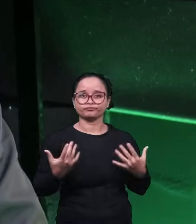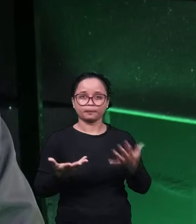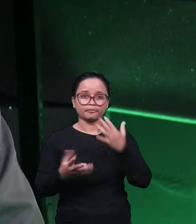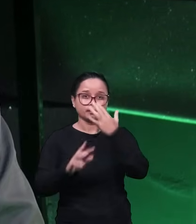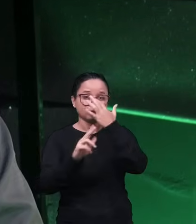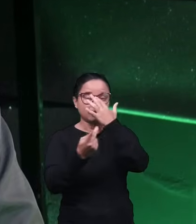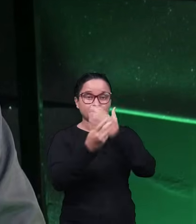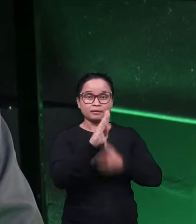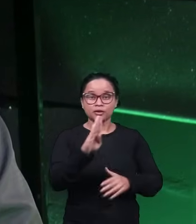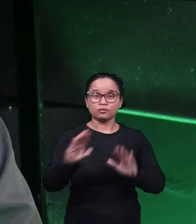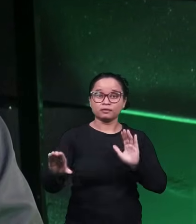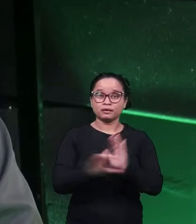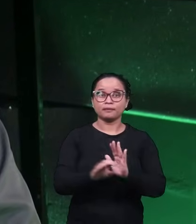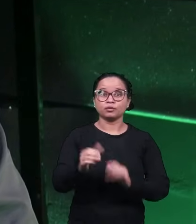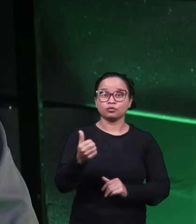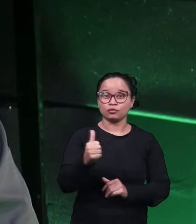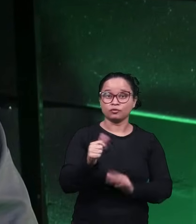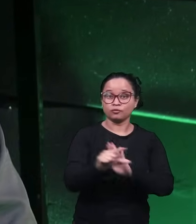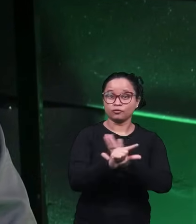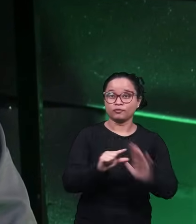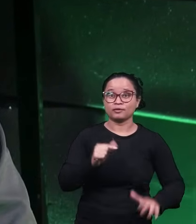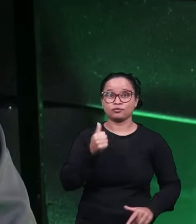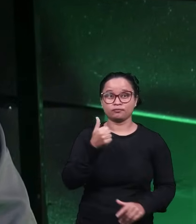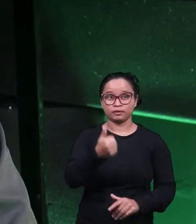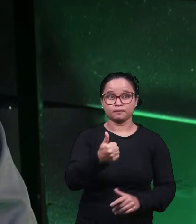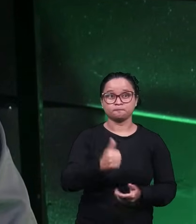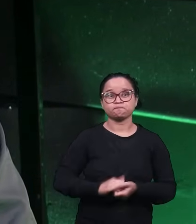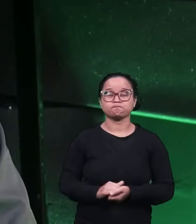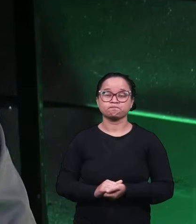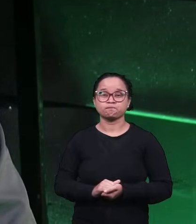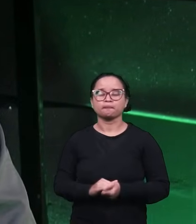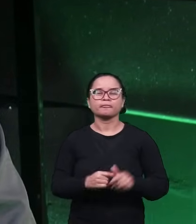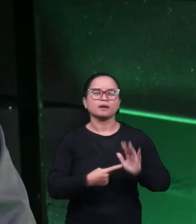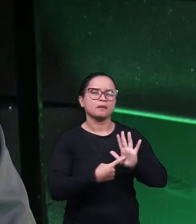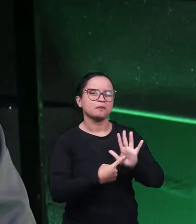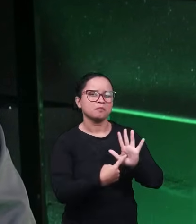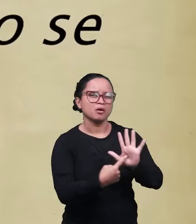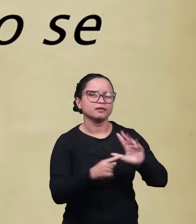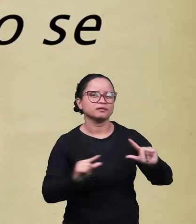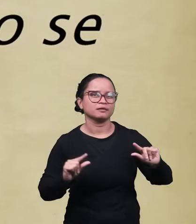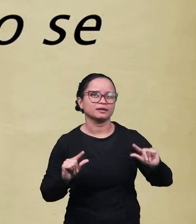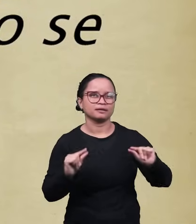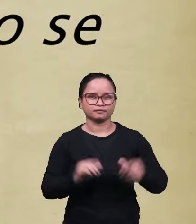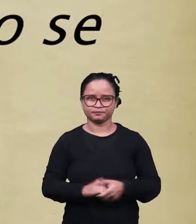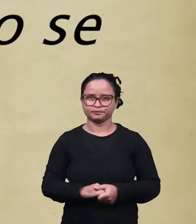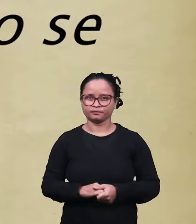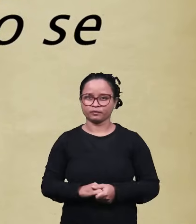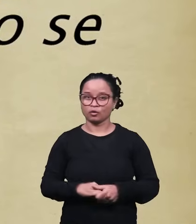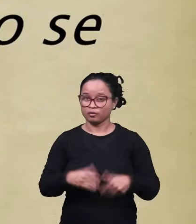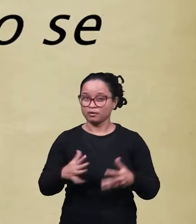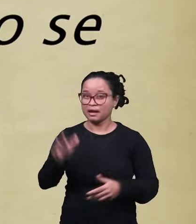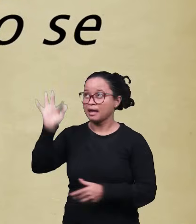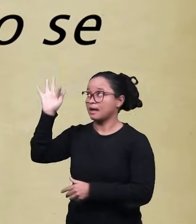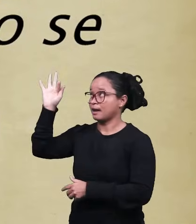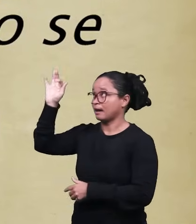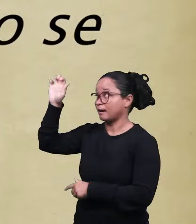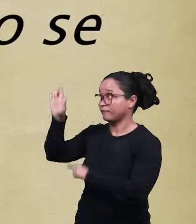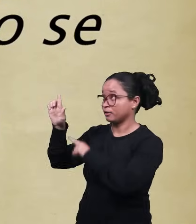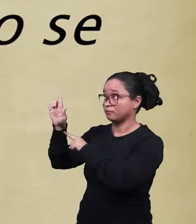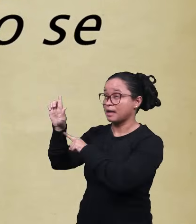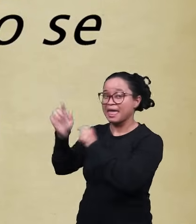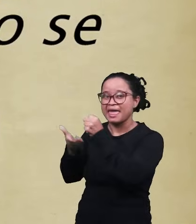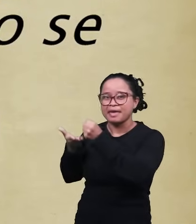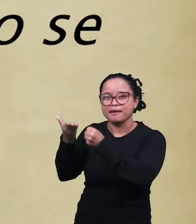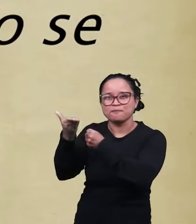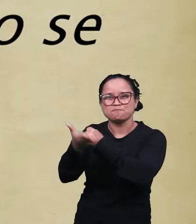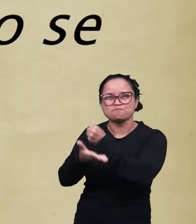aqui, Hebreus, no capítulo 11, no verso 1, nos diz assim: ora, a fé é o firme fundamento